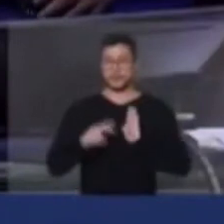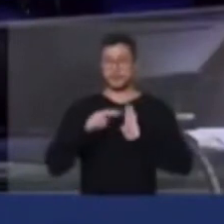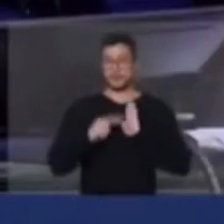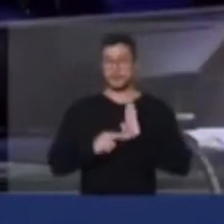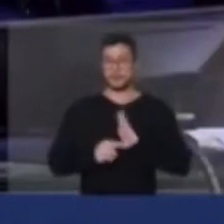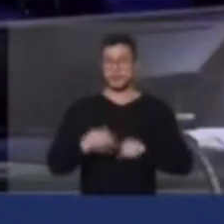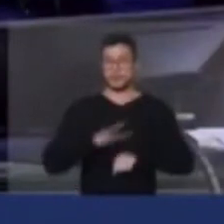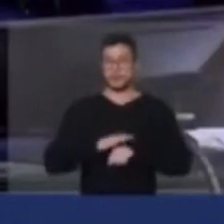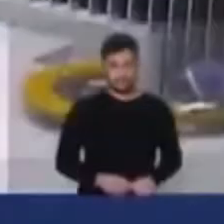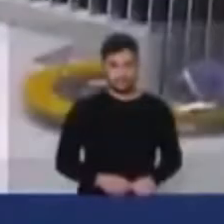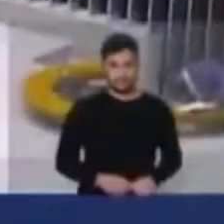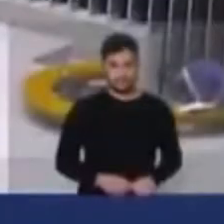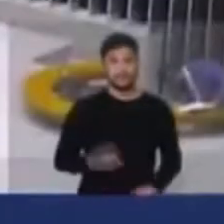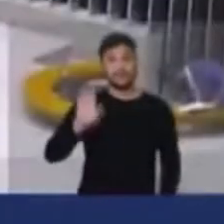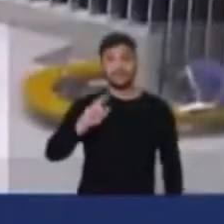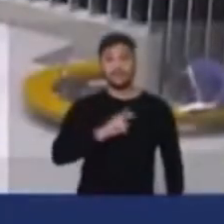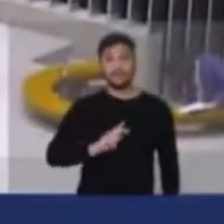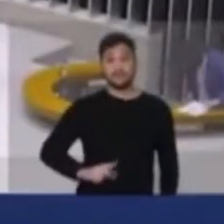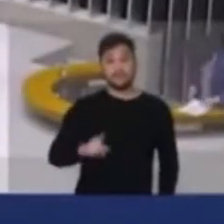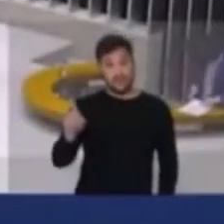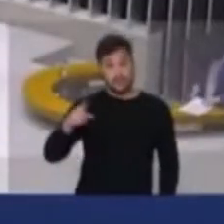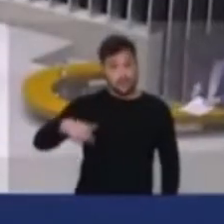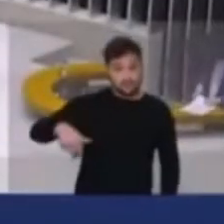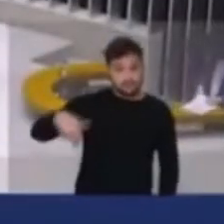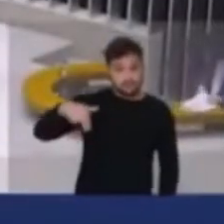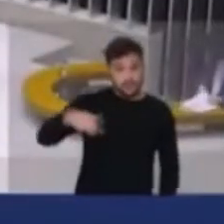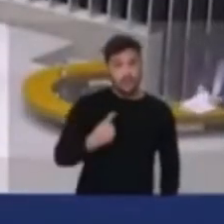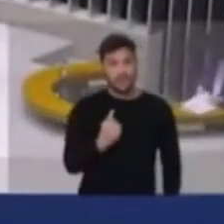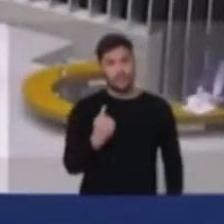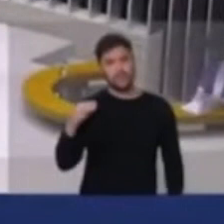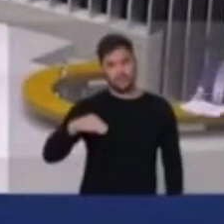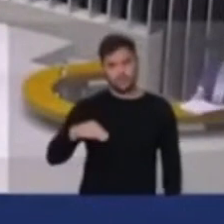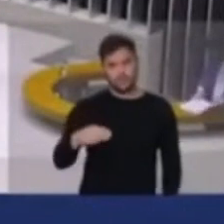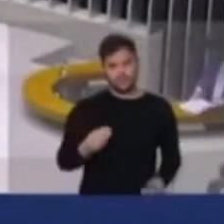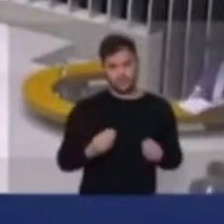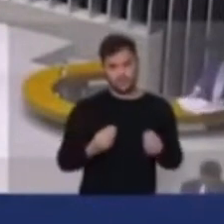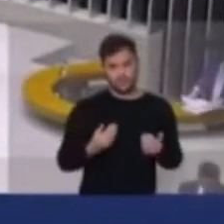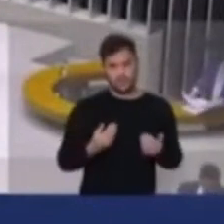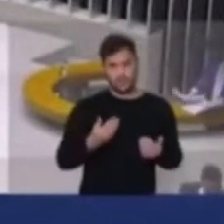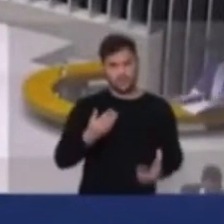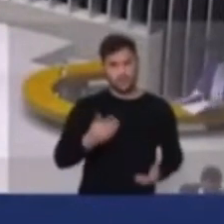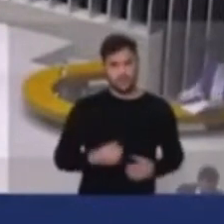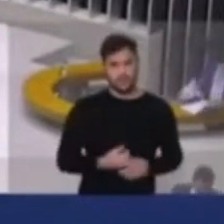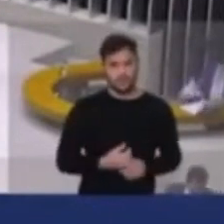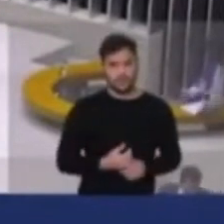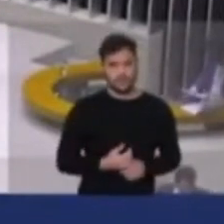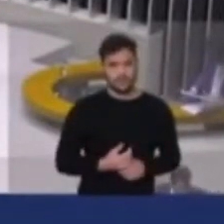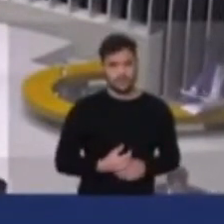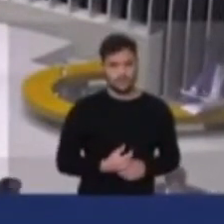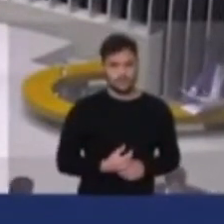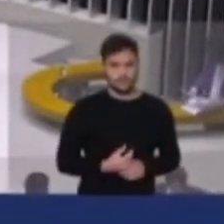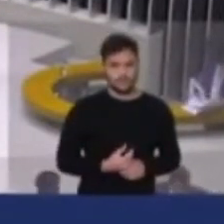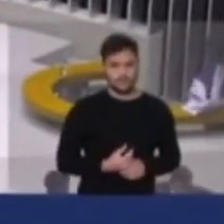que cumpre as regras e tal, ele também se beneficia de terras desmatadas. O que nós estamos assistindo